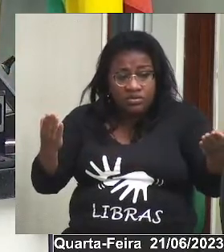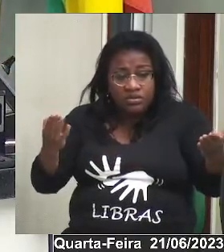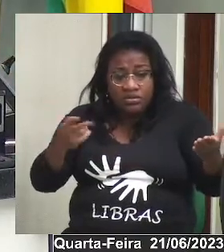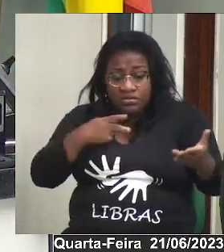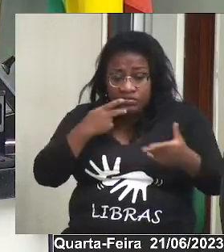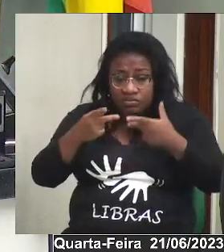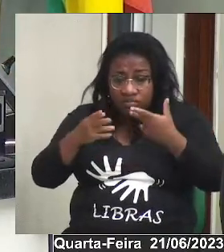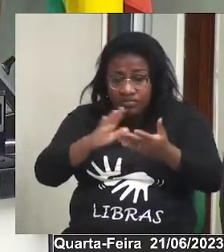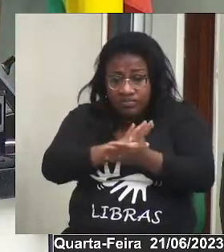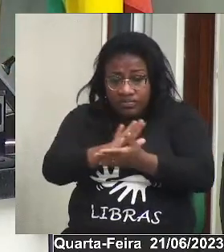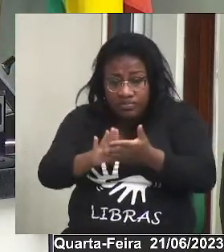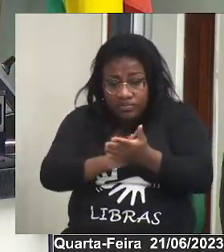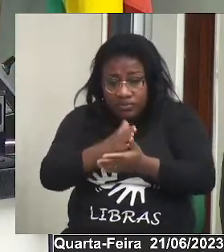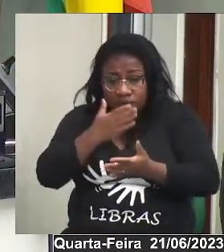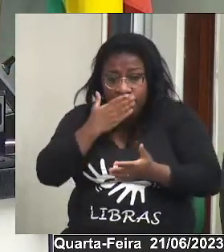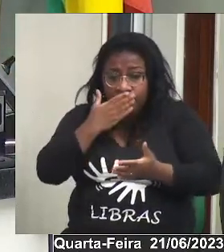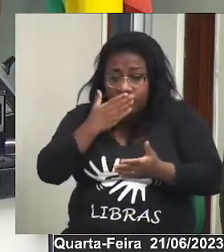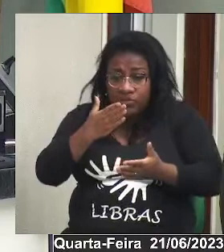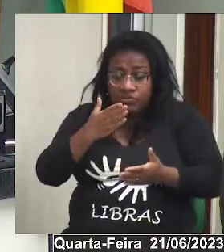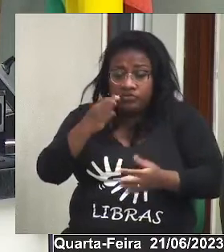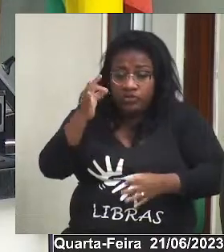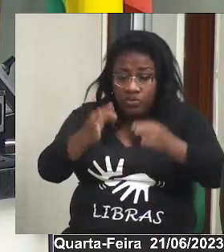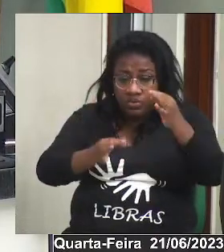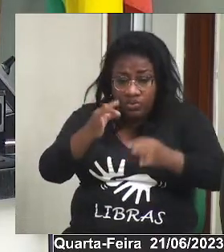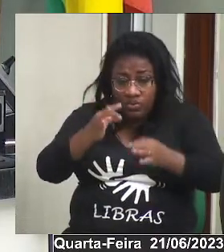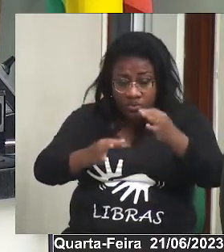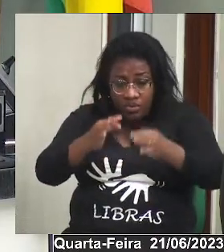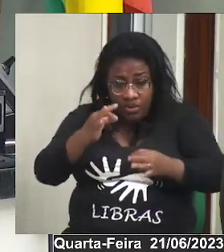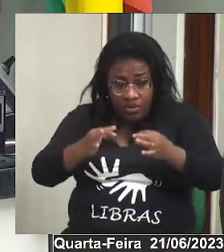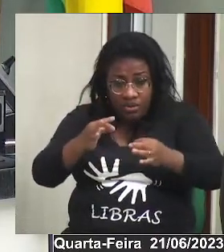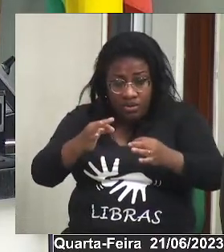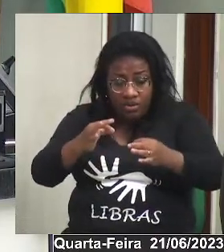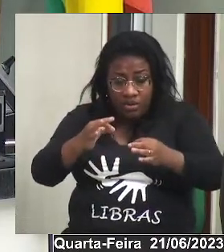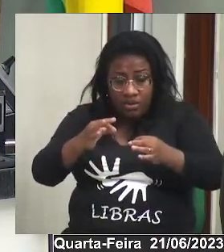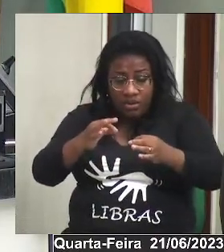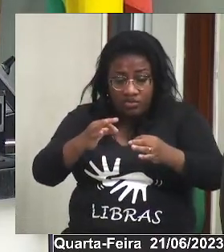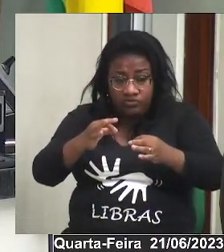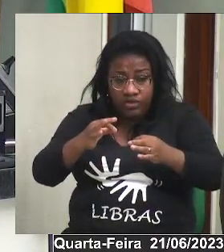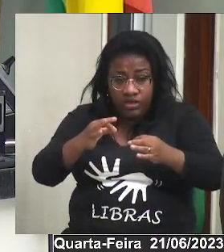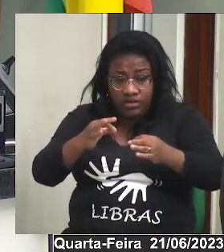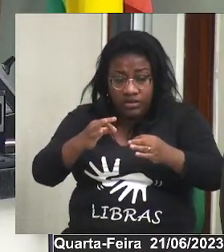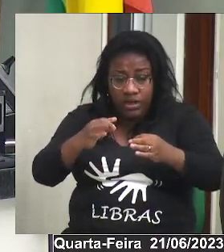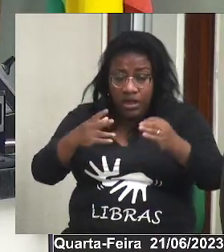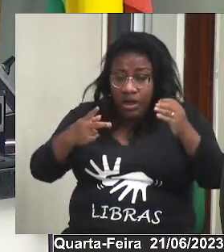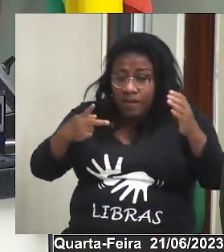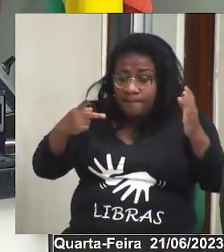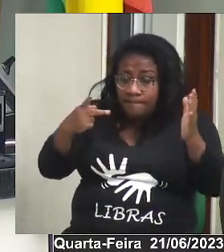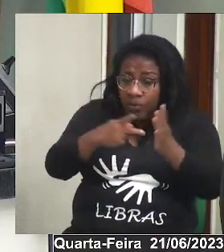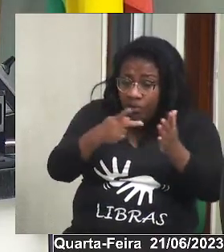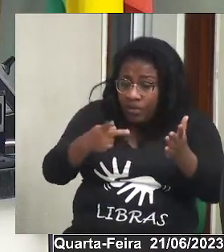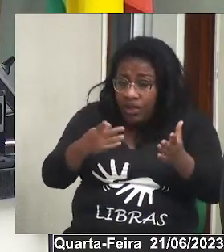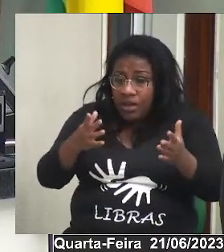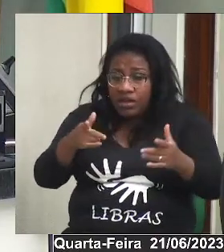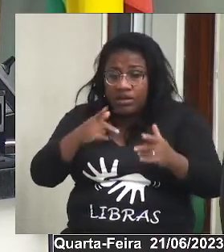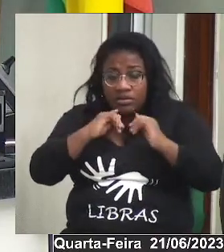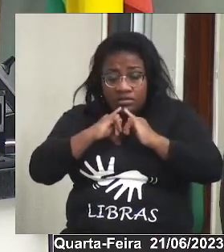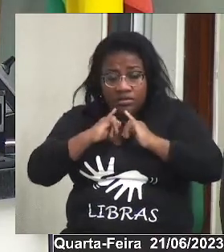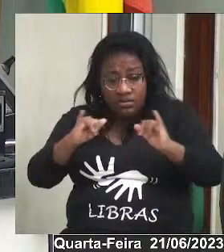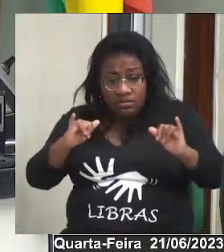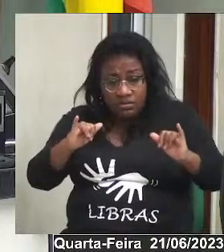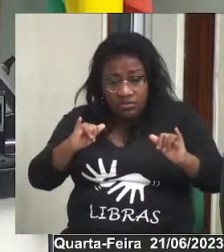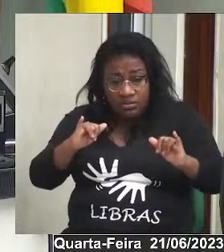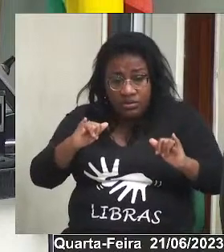vale nada? Pediram audiência pública, foi cedido. E eles pediram, foi bem firme na fala, os companheiros de vocês,